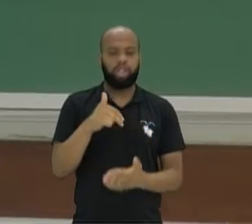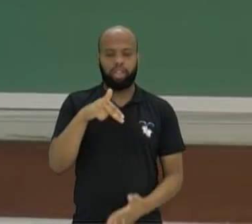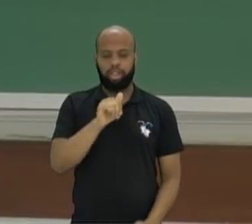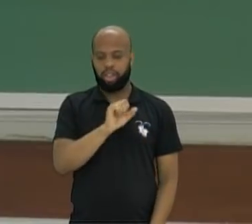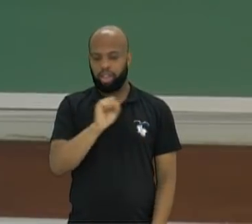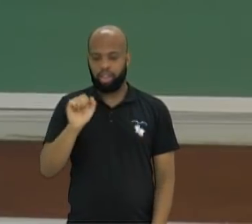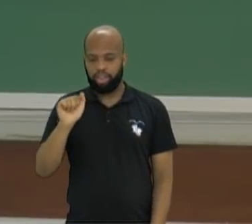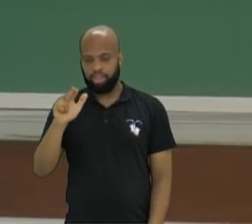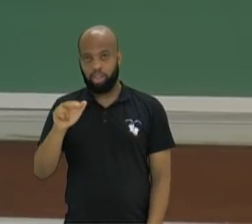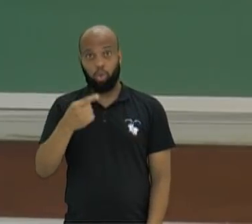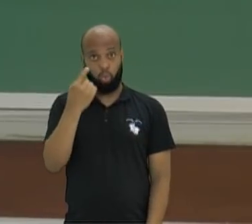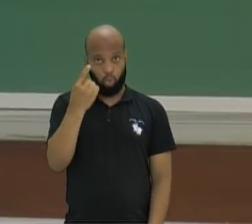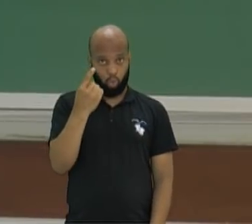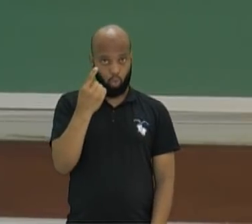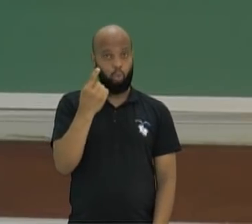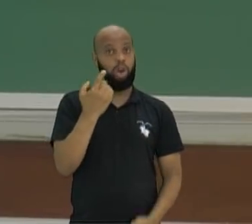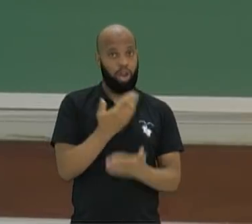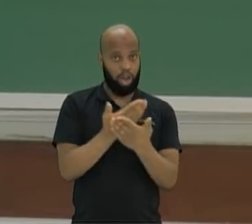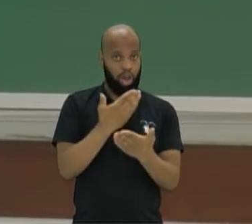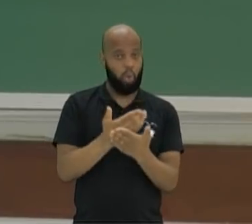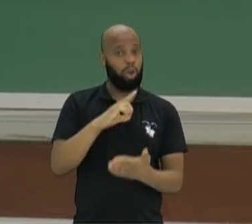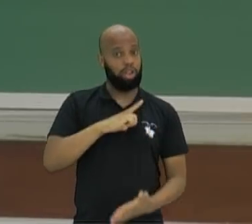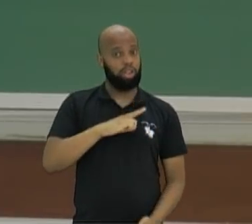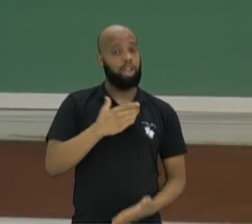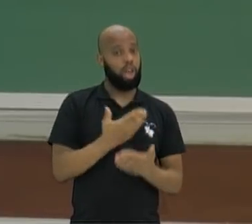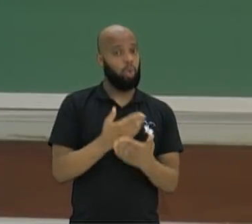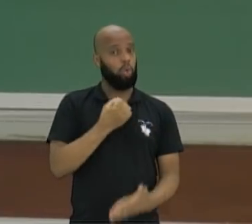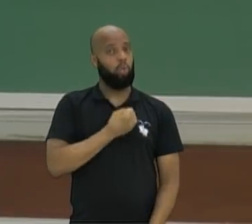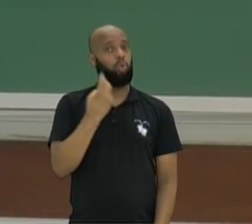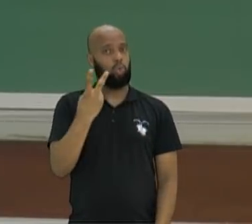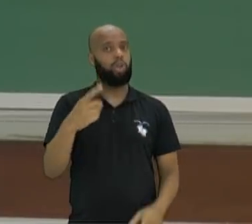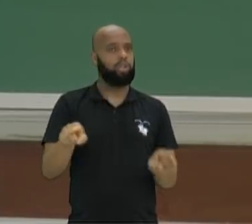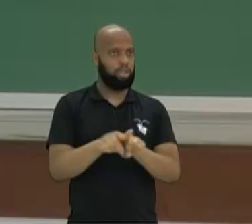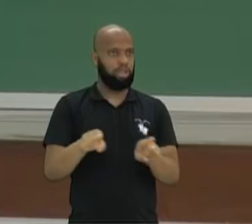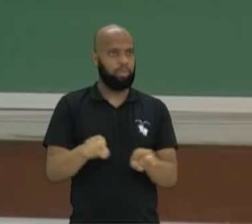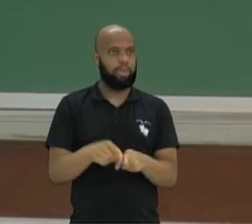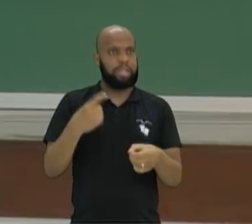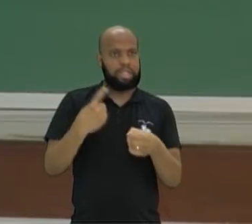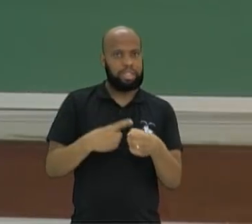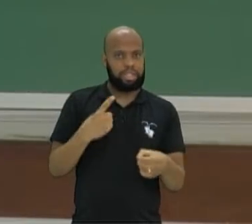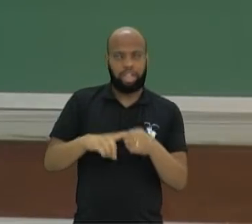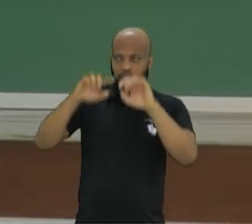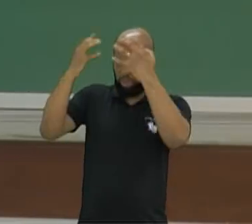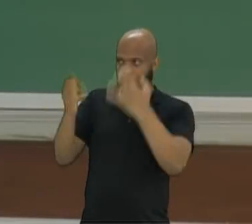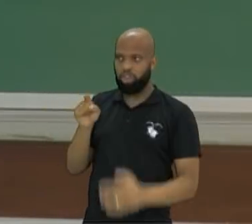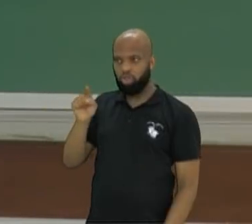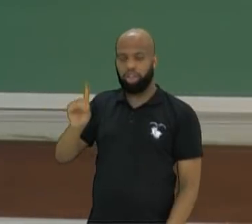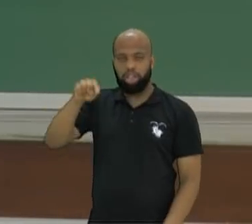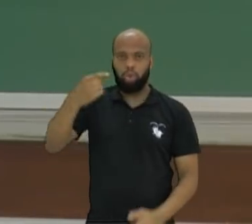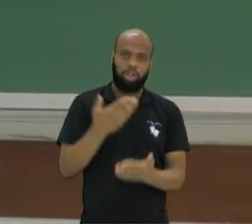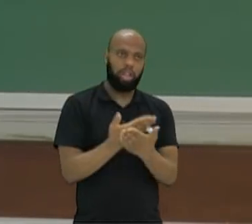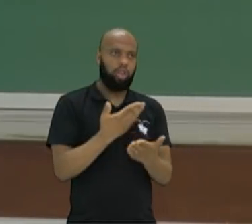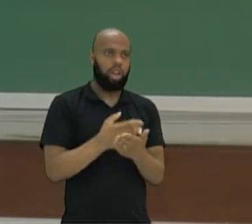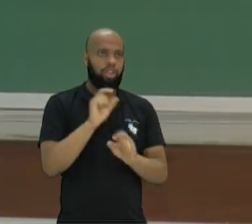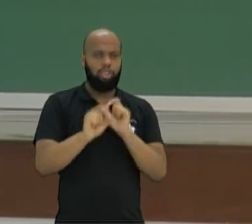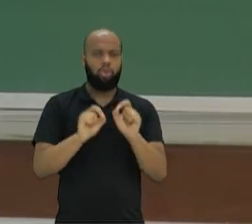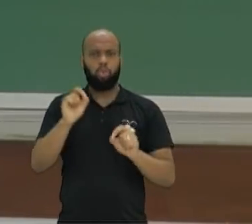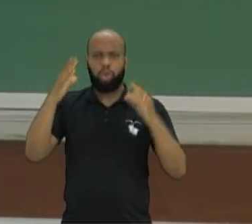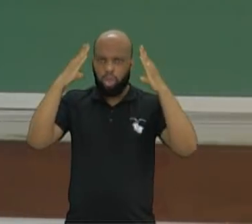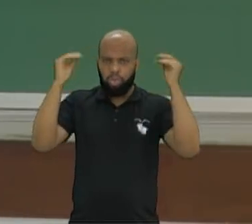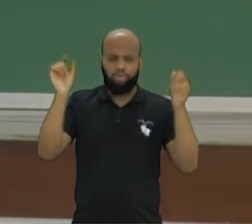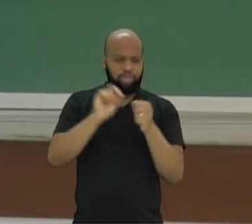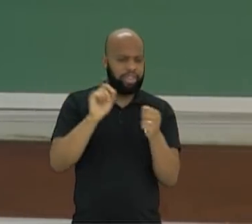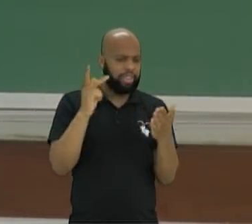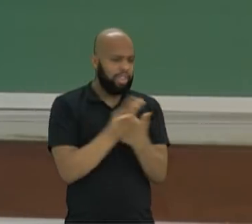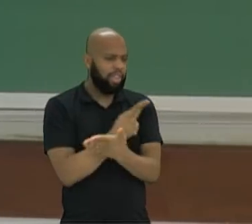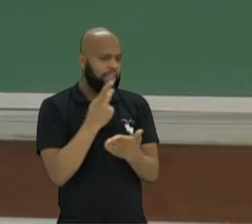percam. Nassau Holandês 2, política de Nassau, cidade de Maurícia. Na próxima aula vamos ver a restauração, vamos ver a expulsão. O que os holandeses fizeram de errado aí, né?